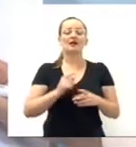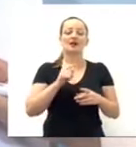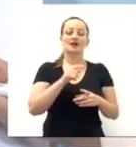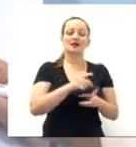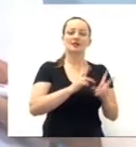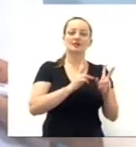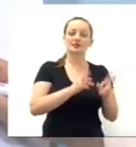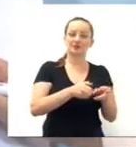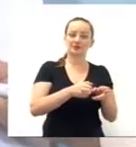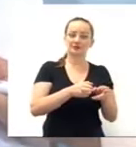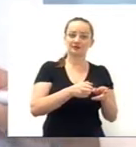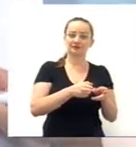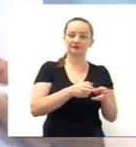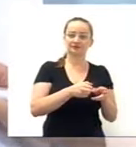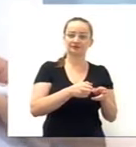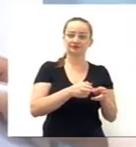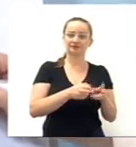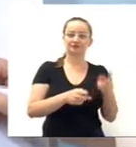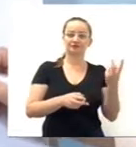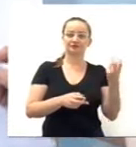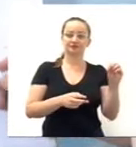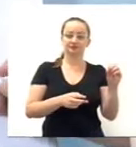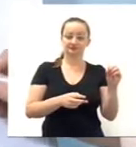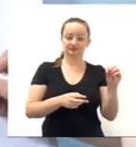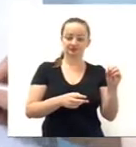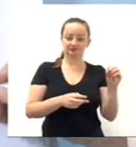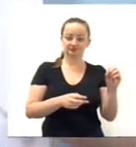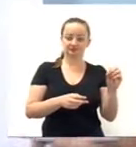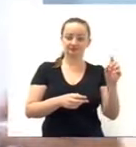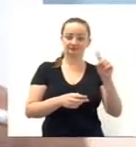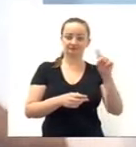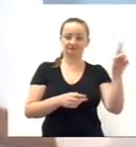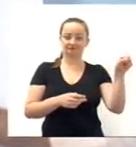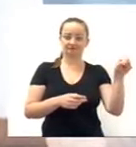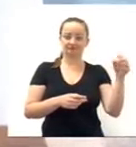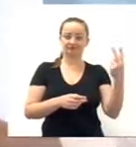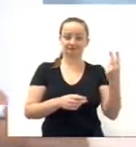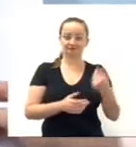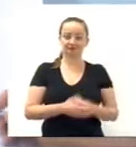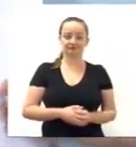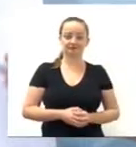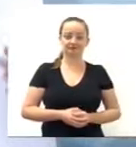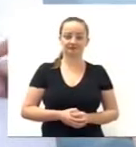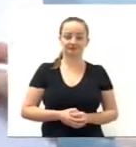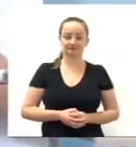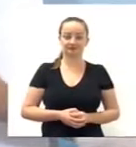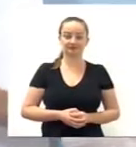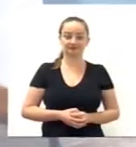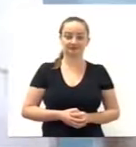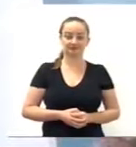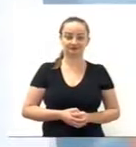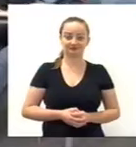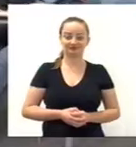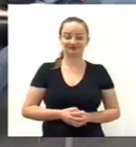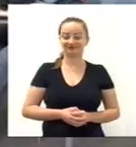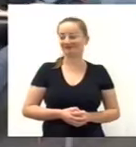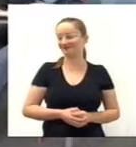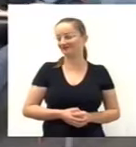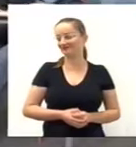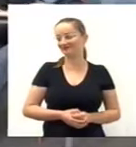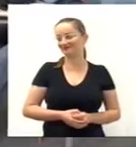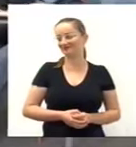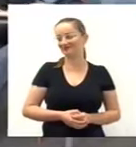igual a 20 raiz de 2, tá? Então,